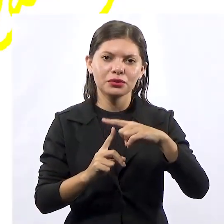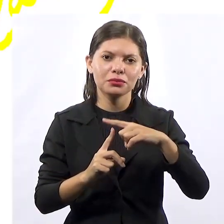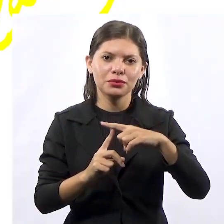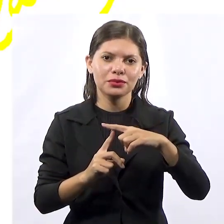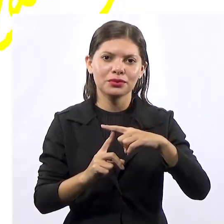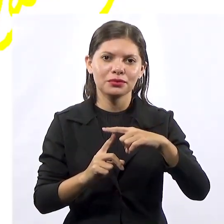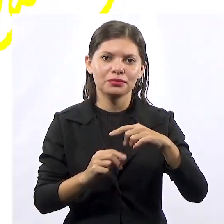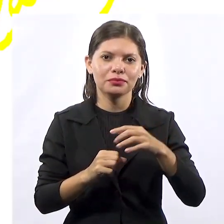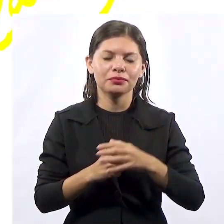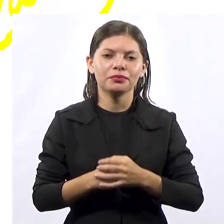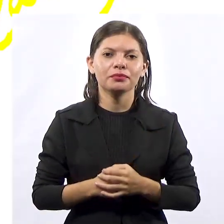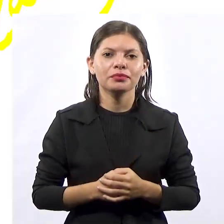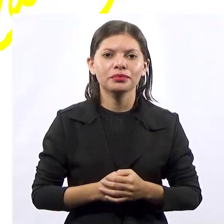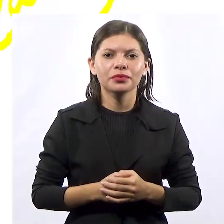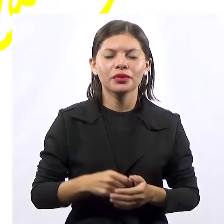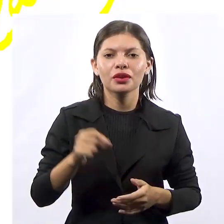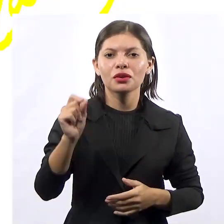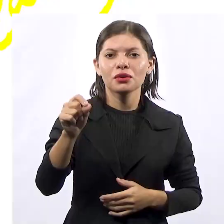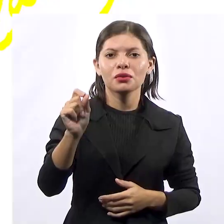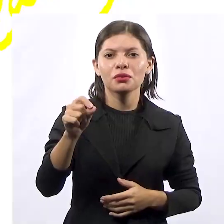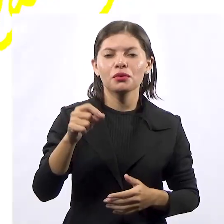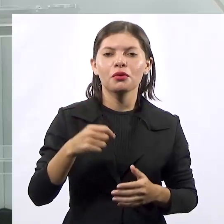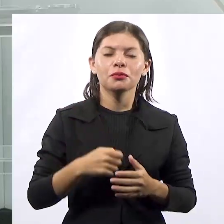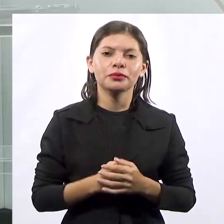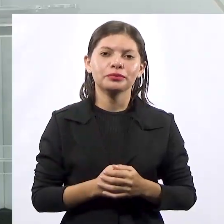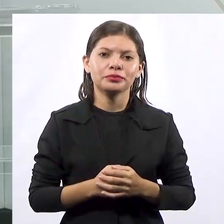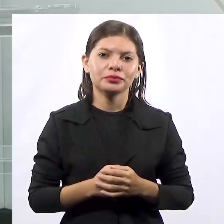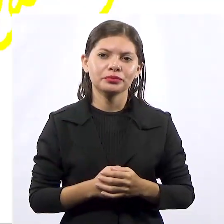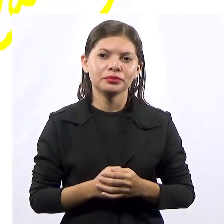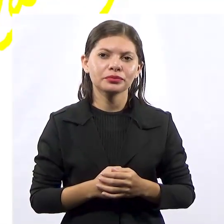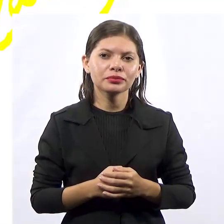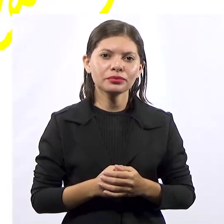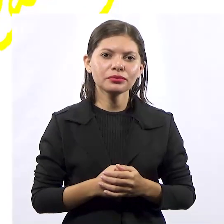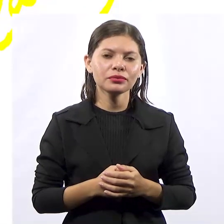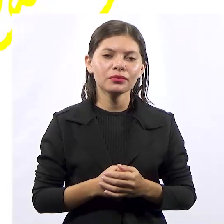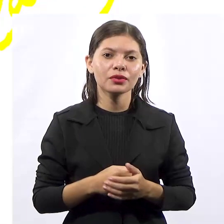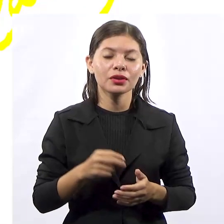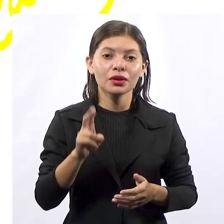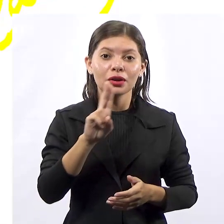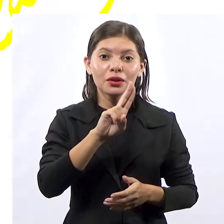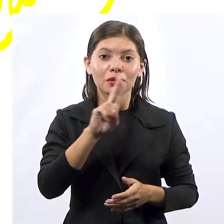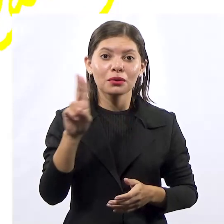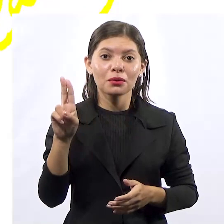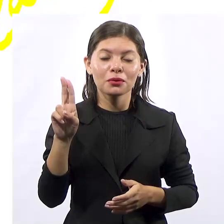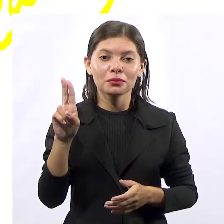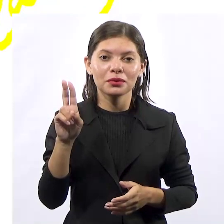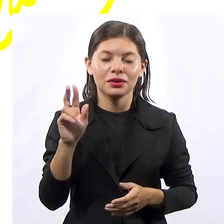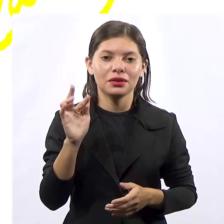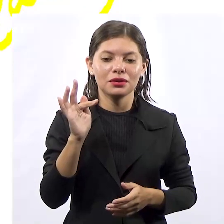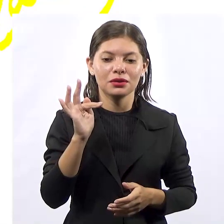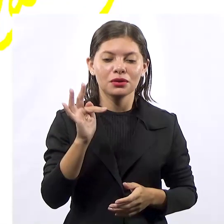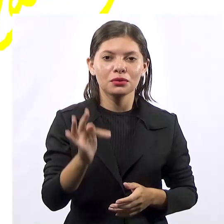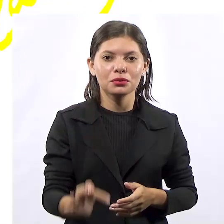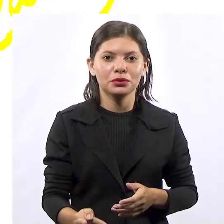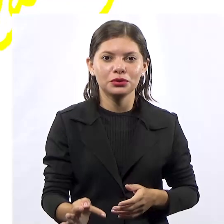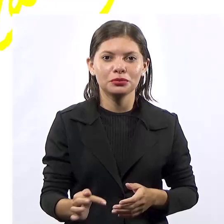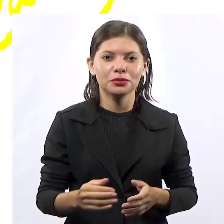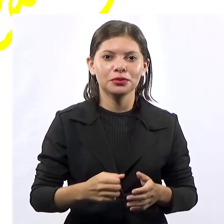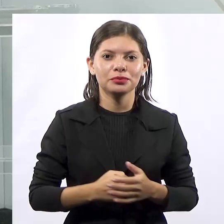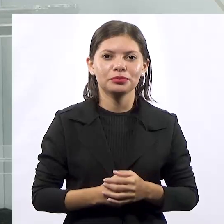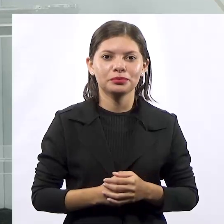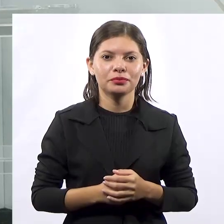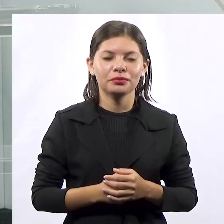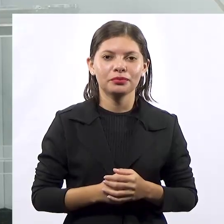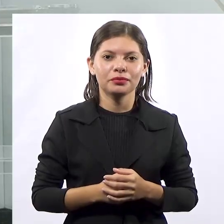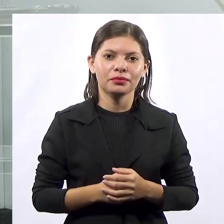referência. Mas, de modo geral, como é feita uma referência? Começa pelo último nome do autor, esse último